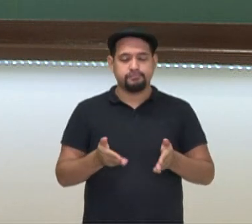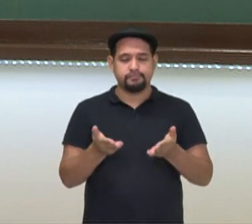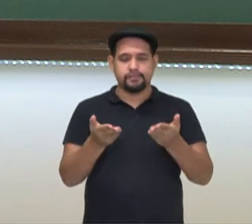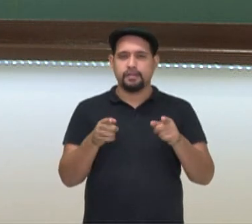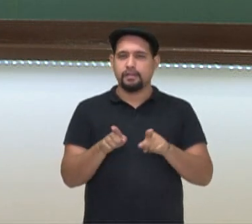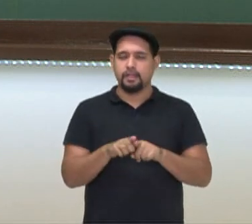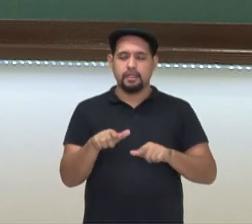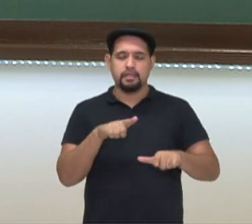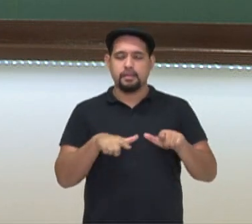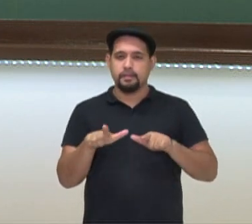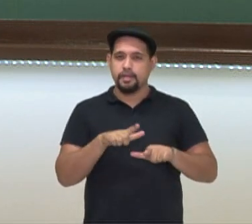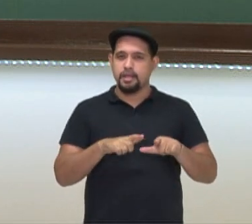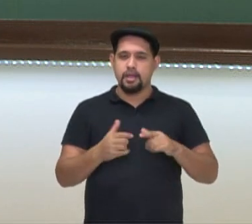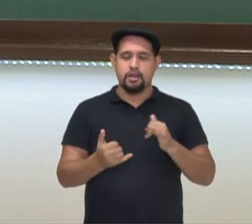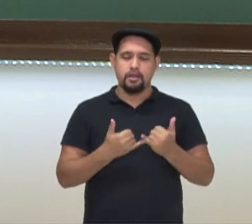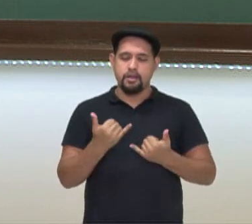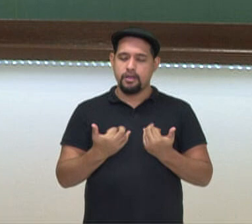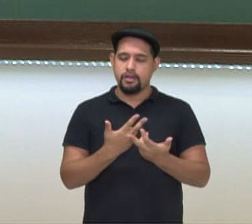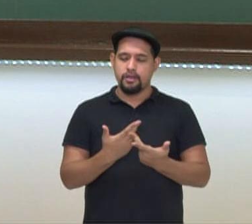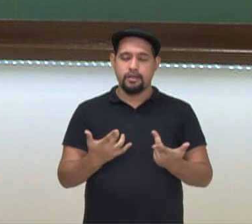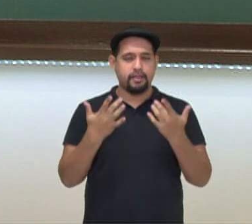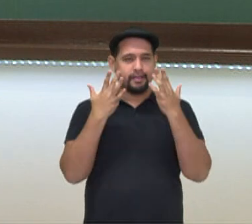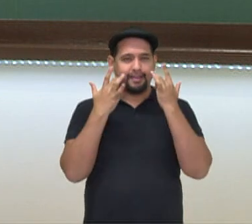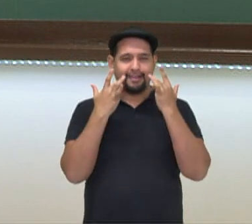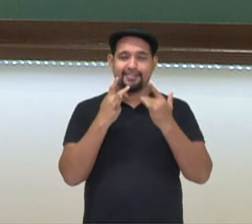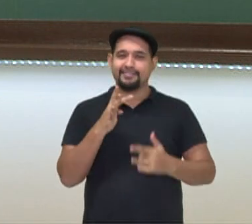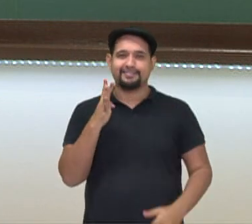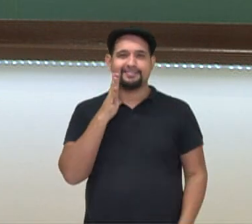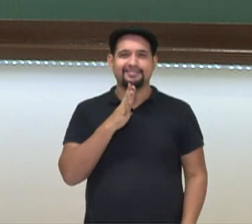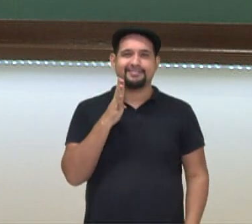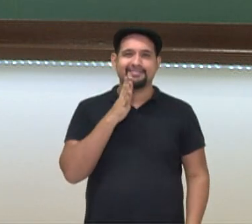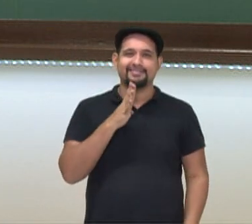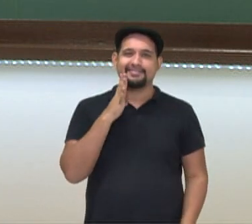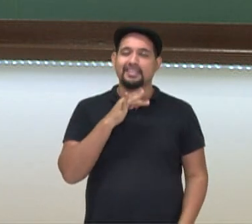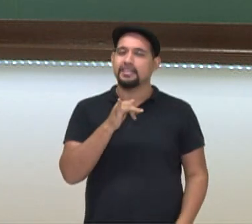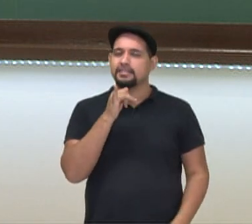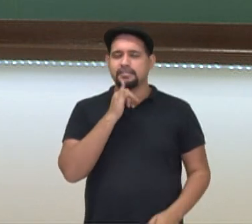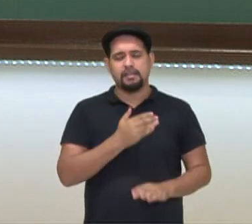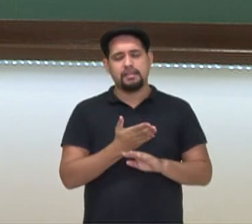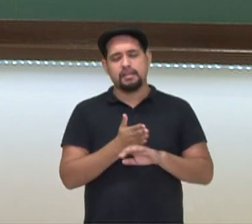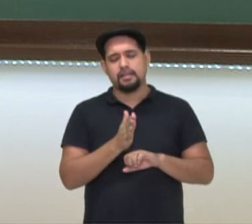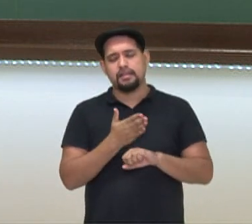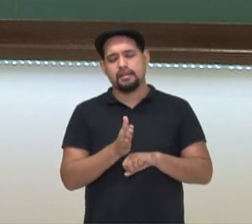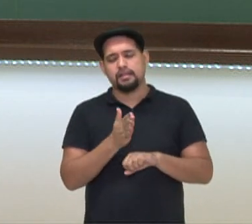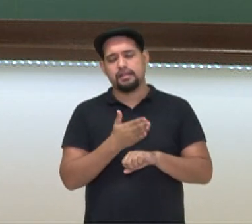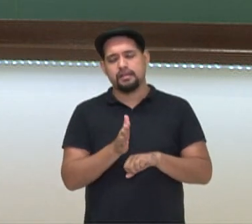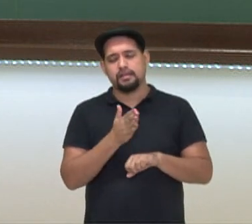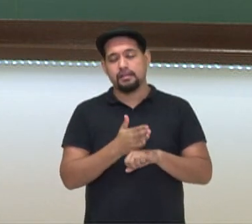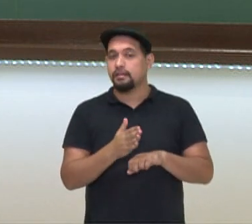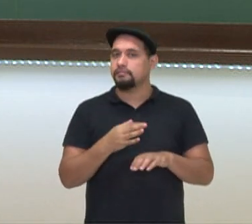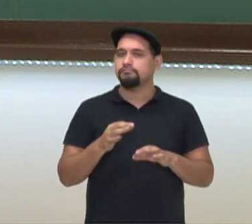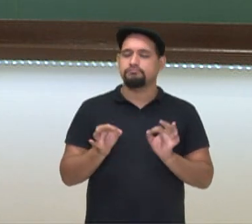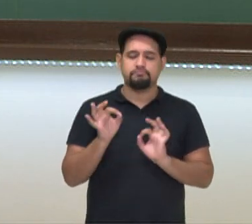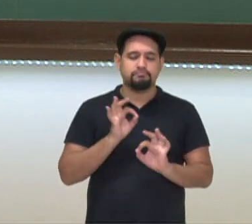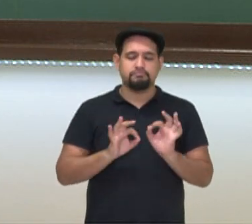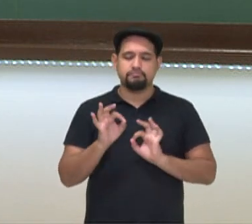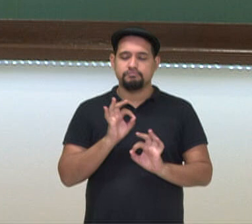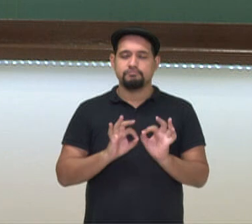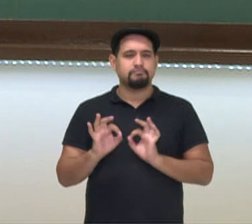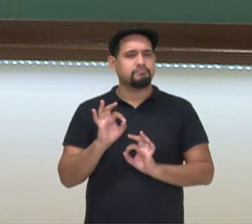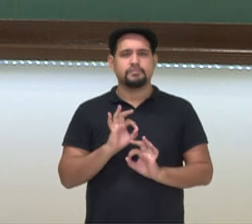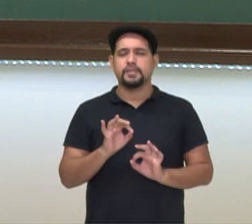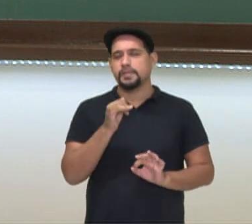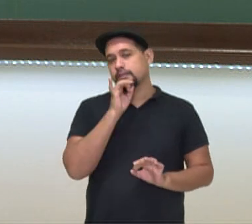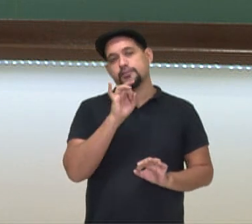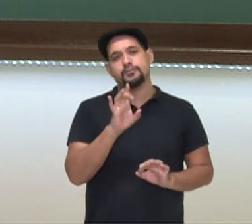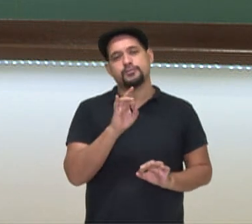né? Trabalhar os jogos teatrais. É muito legal. Quanto mais você treina, mais preparado você vai estar, não só